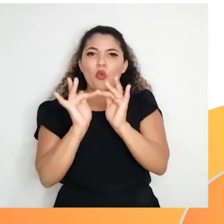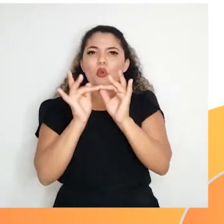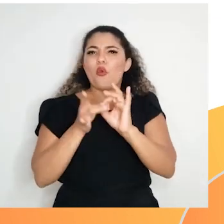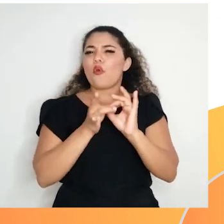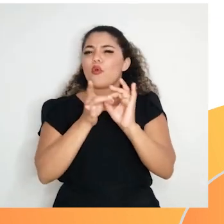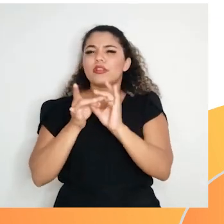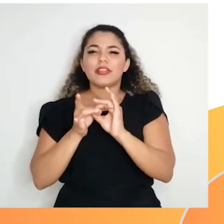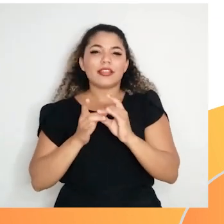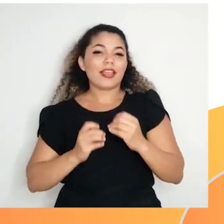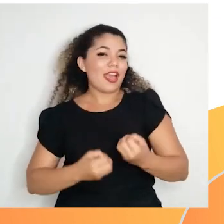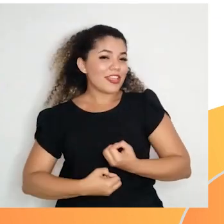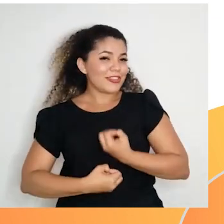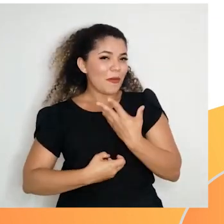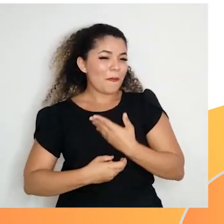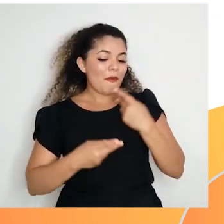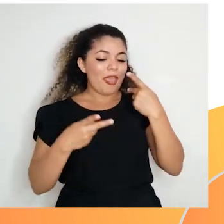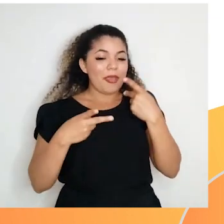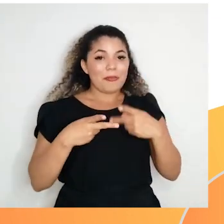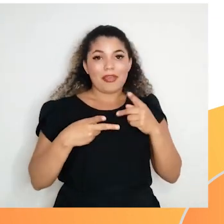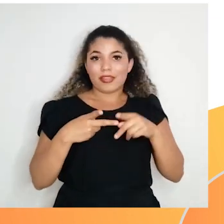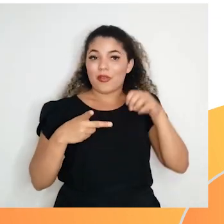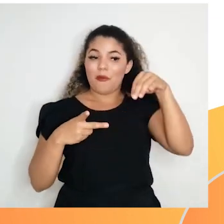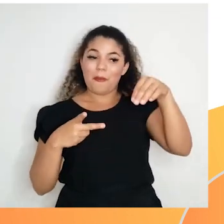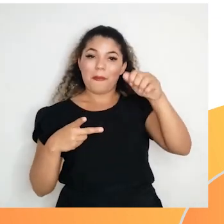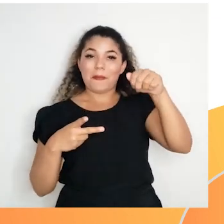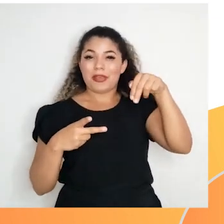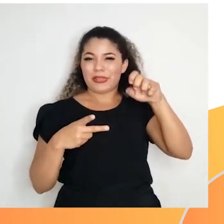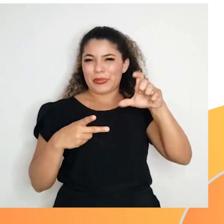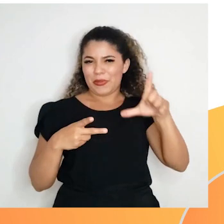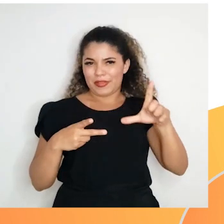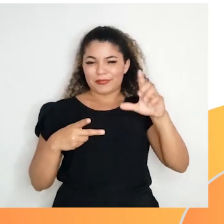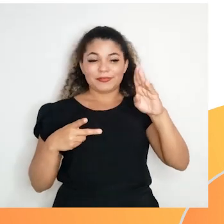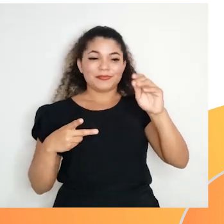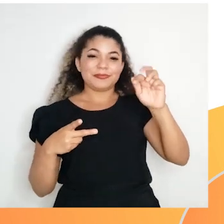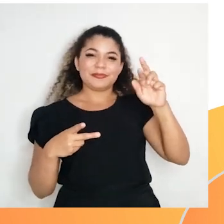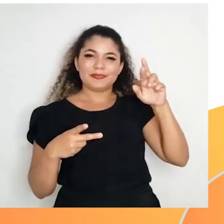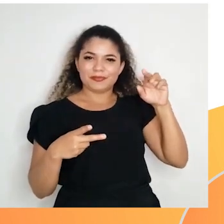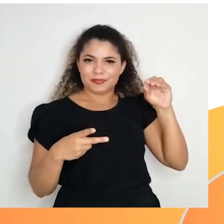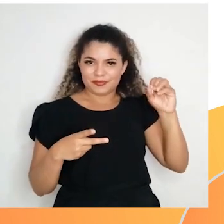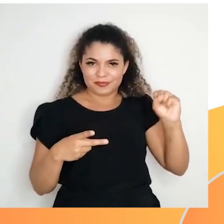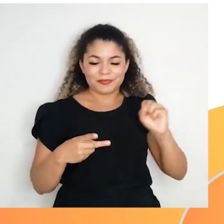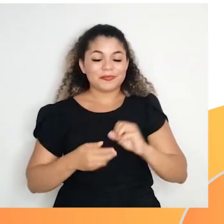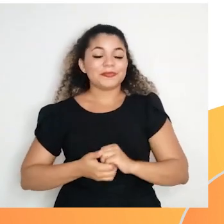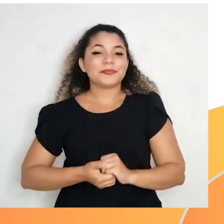do modernista Manuel de Barros.